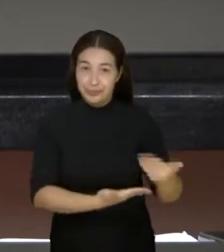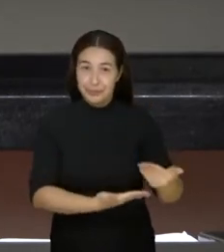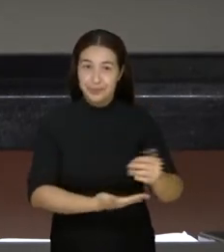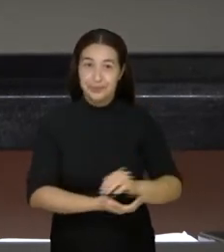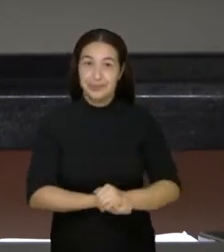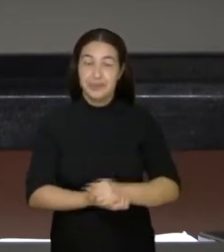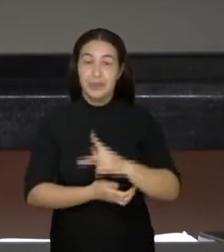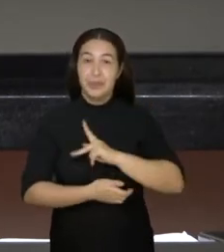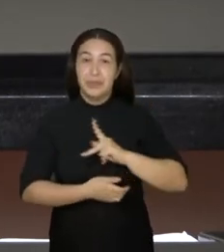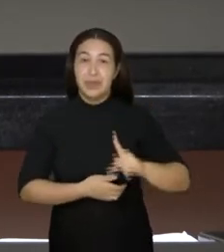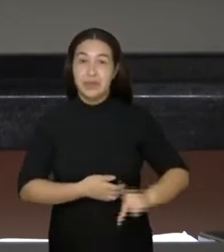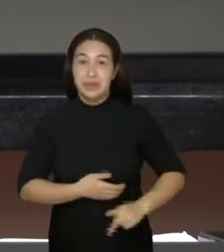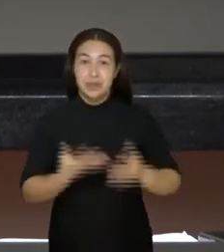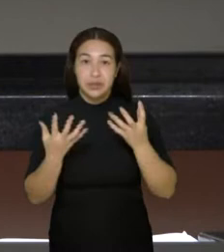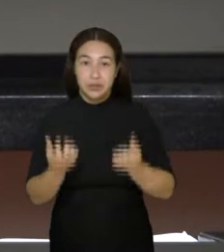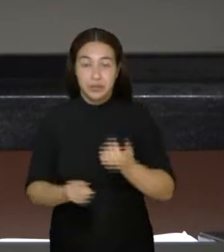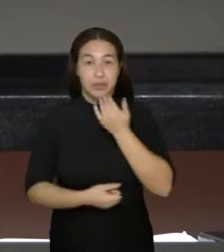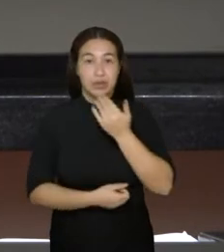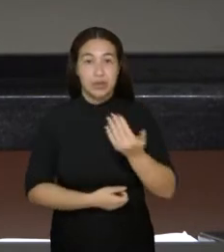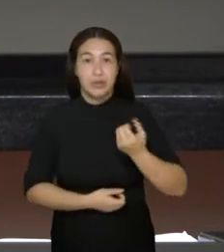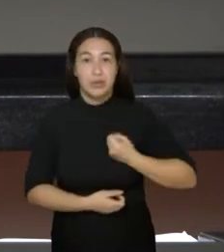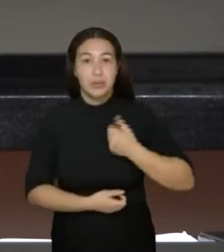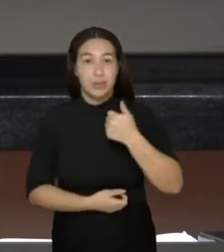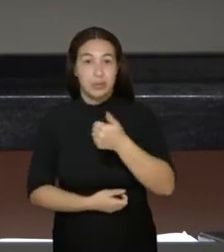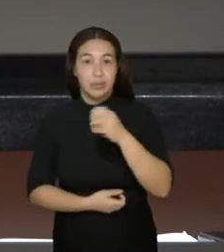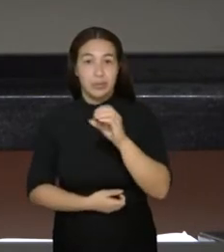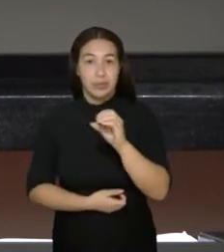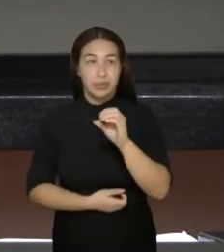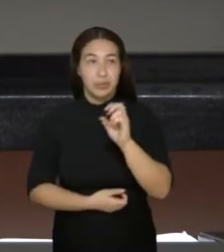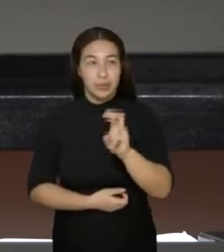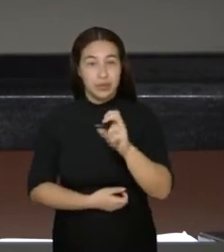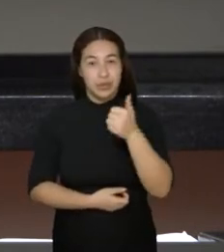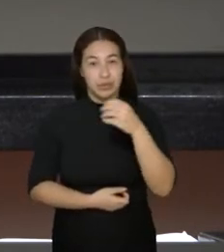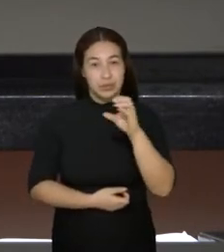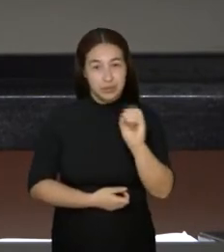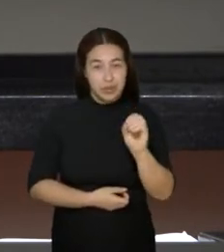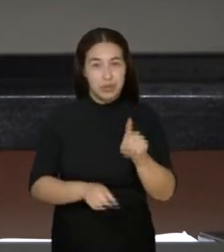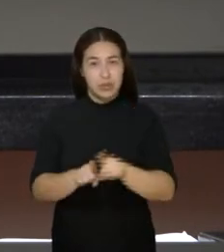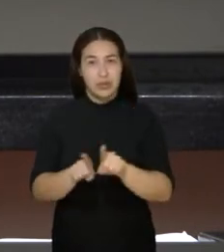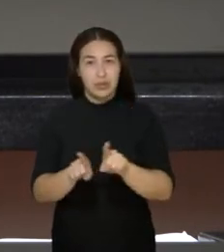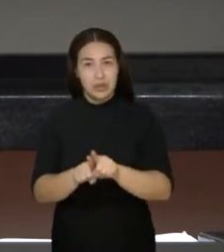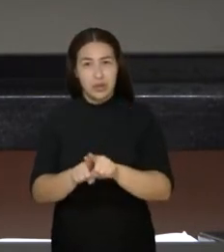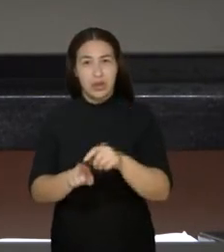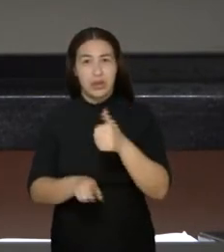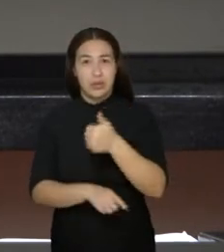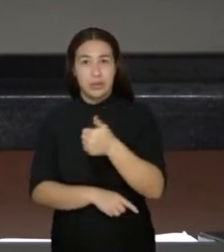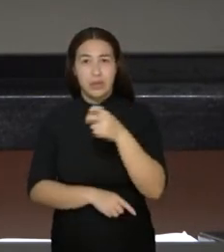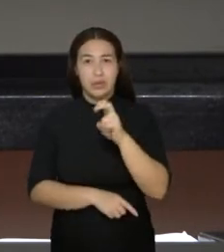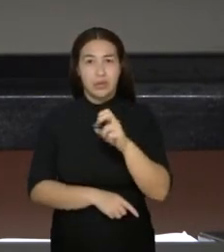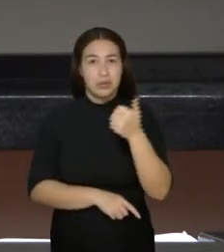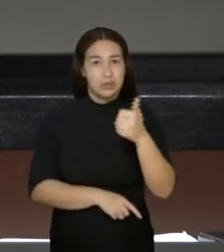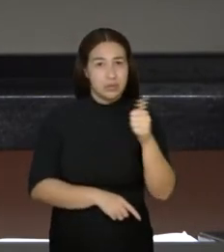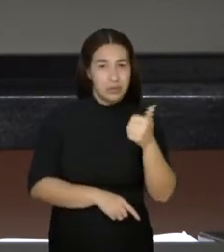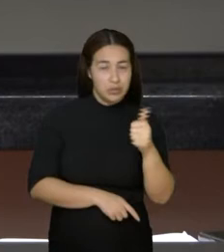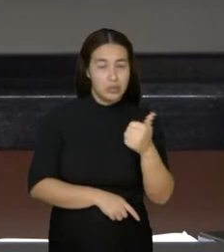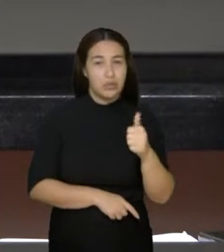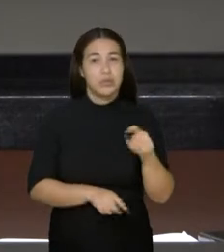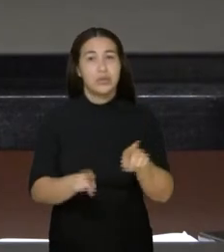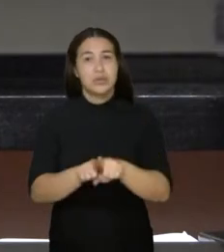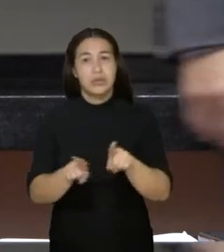o senhor presidente deferiu os requerimentos 1510 e 1511 1518 a 1519